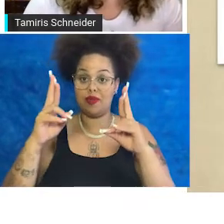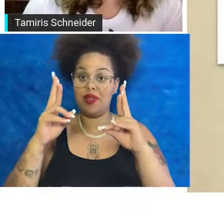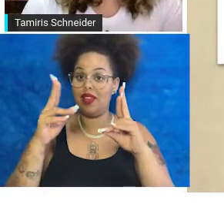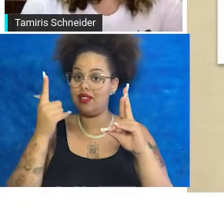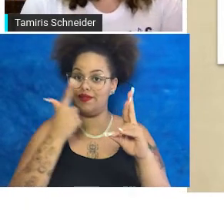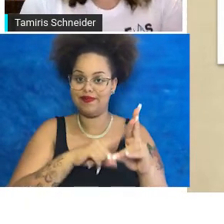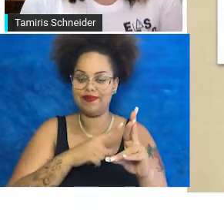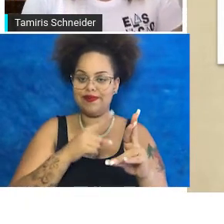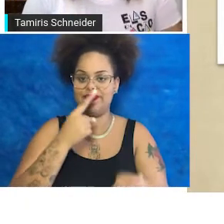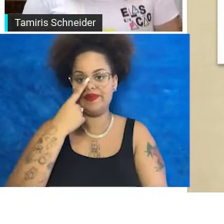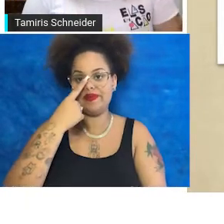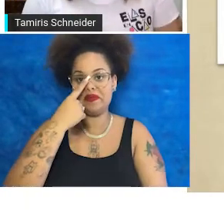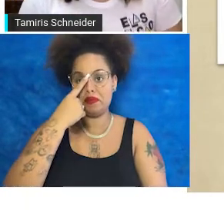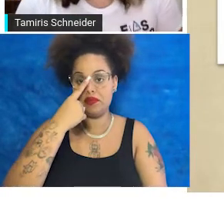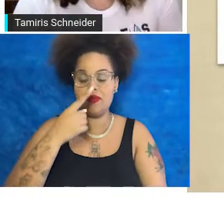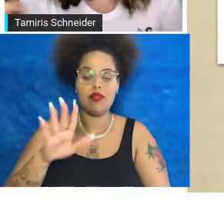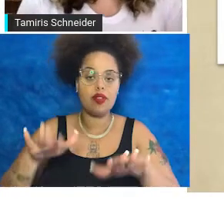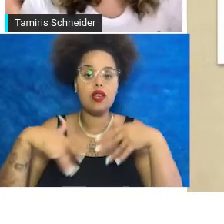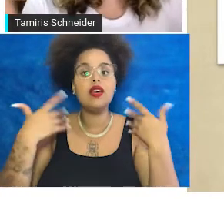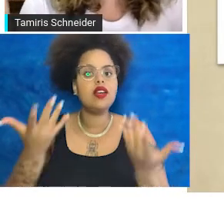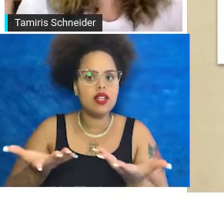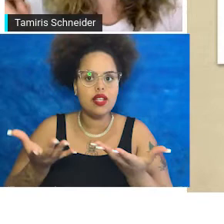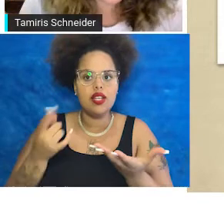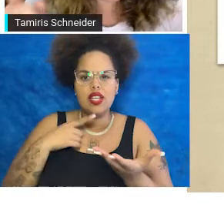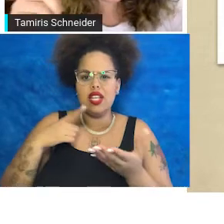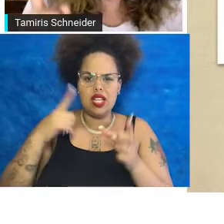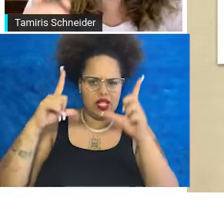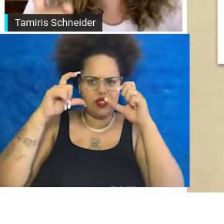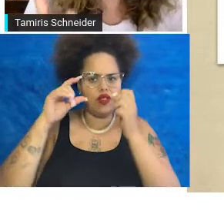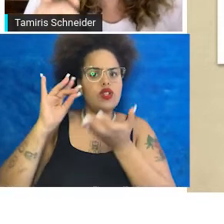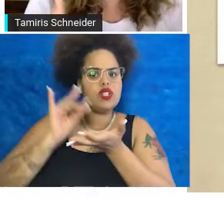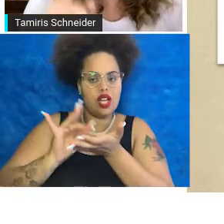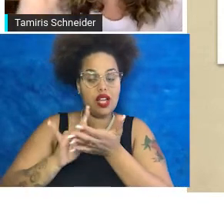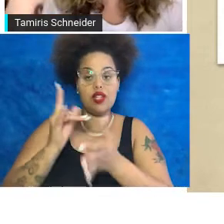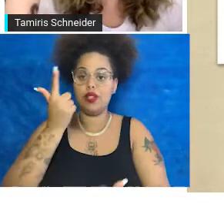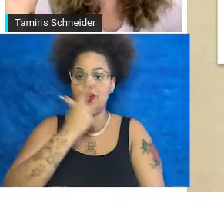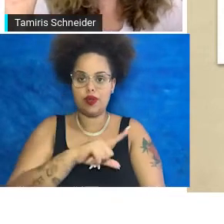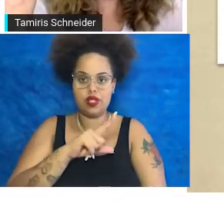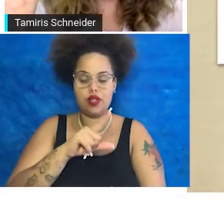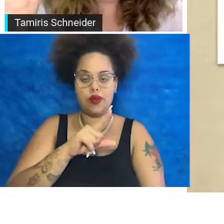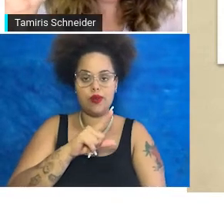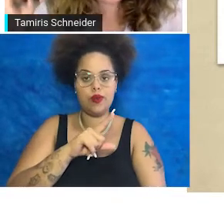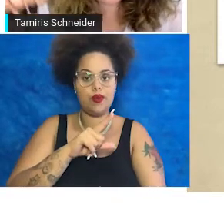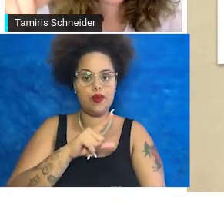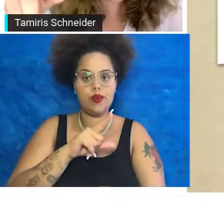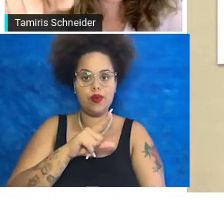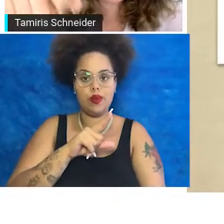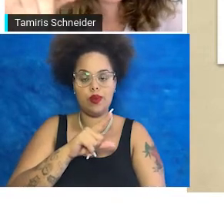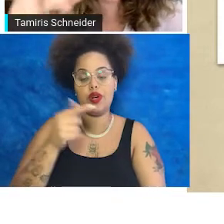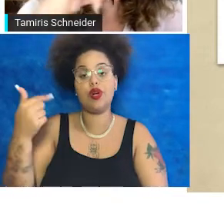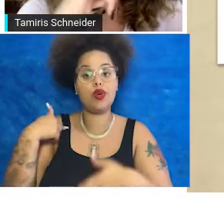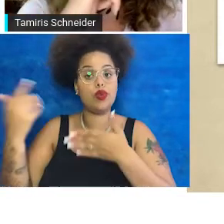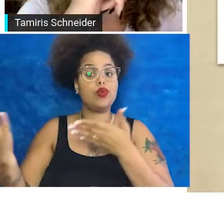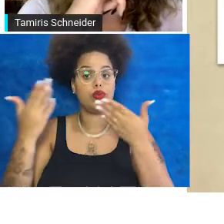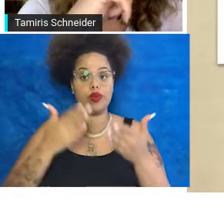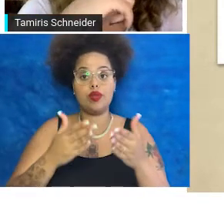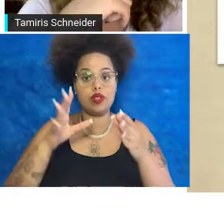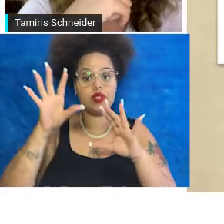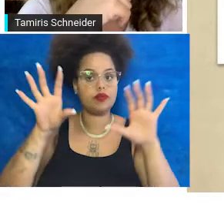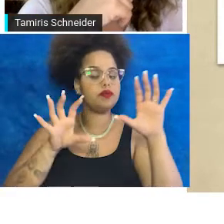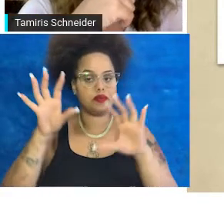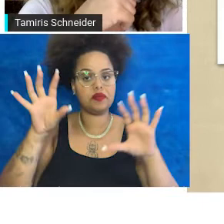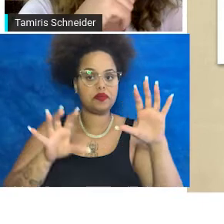né? Então, aí, são as fotos reais que a gente conseguiu que eu trouxe dos cenários